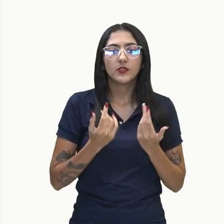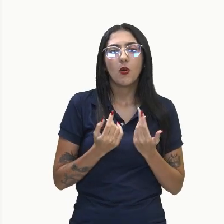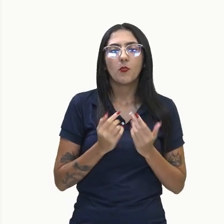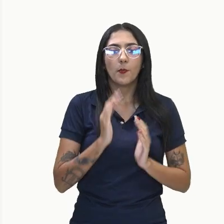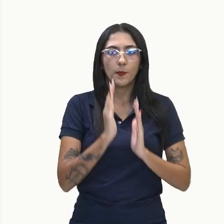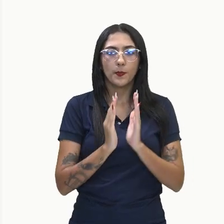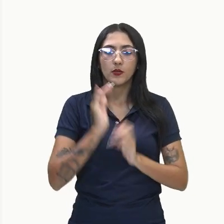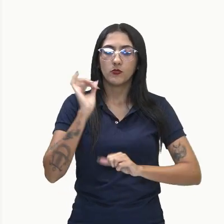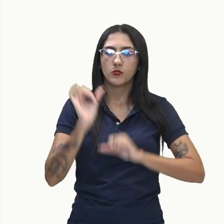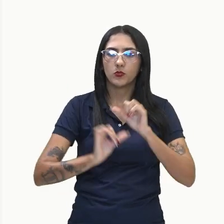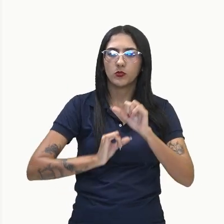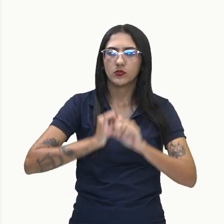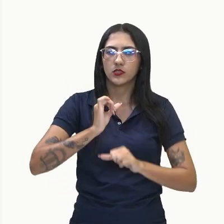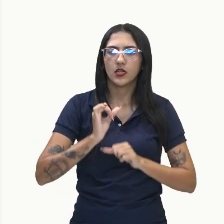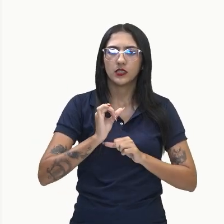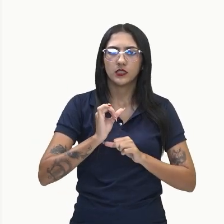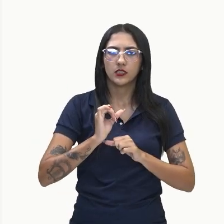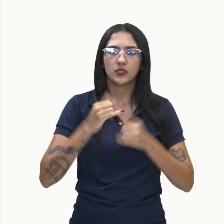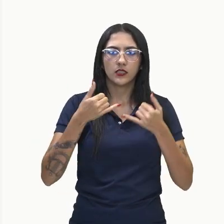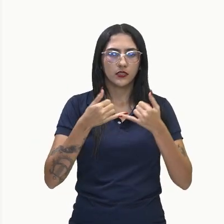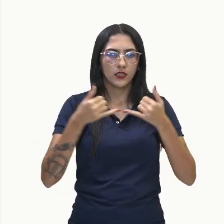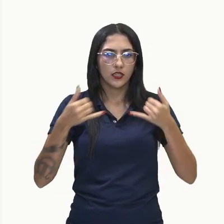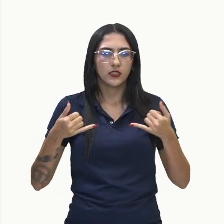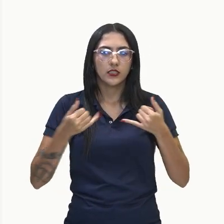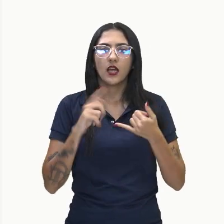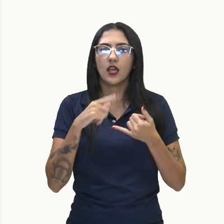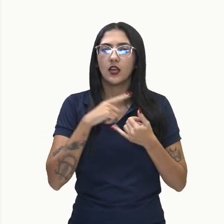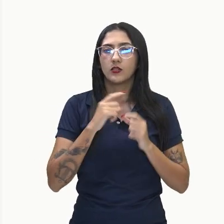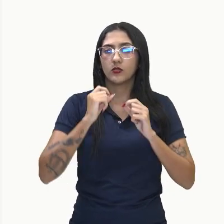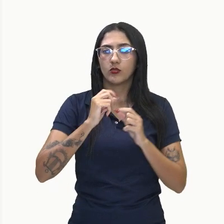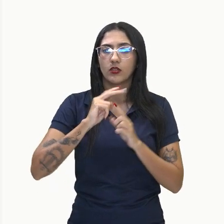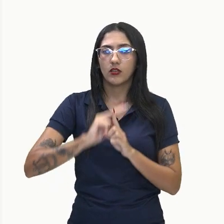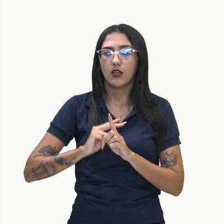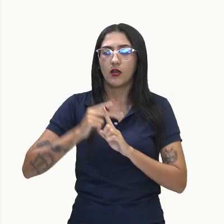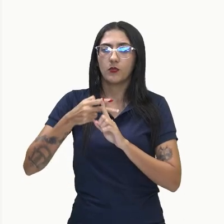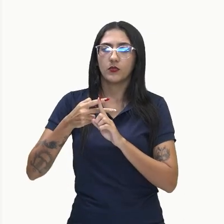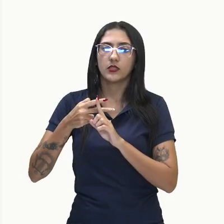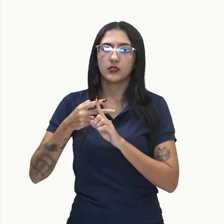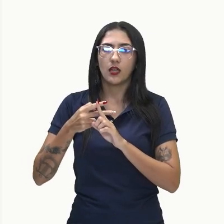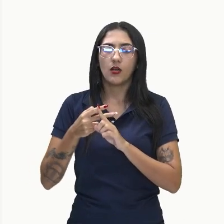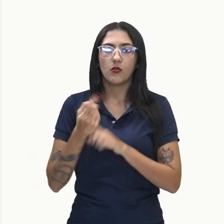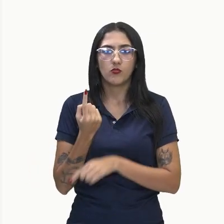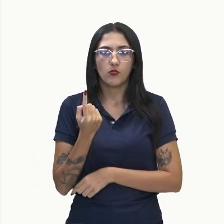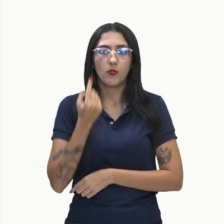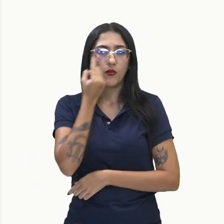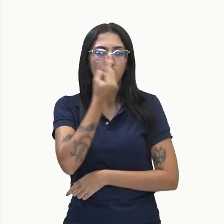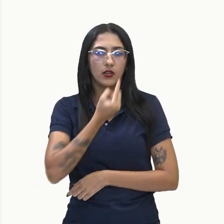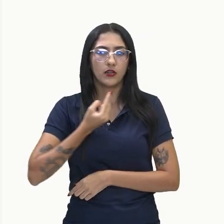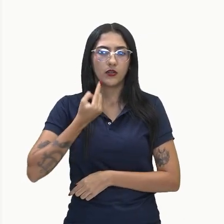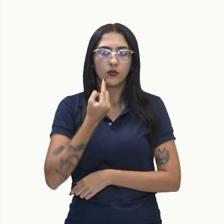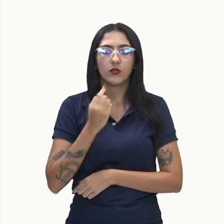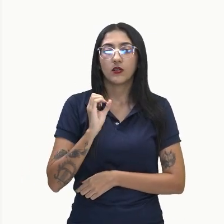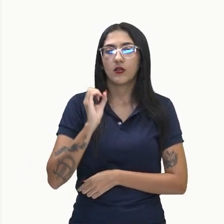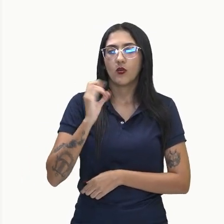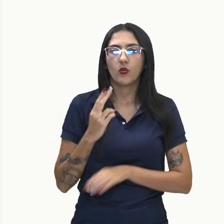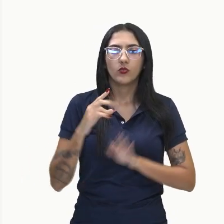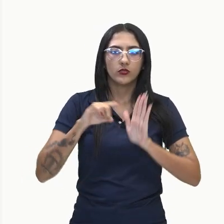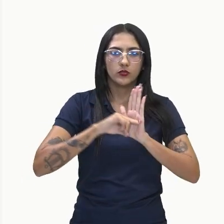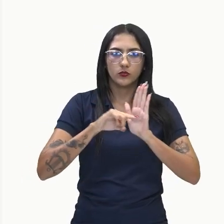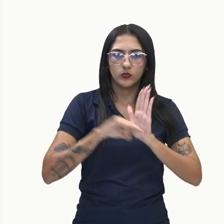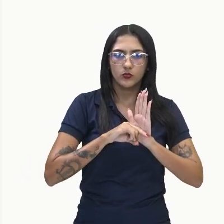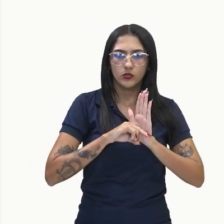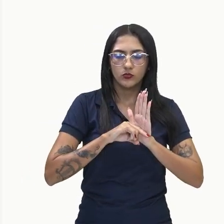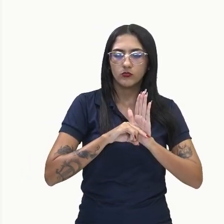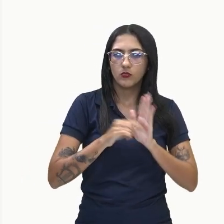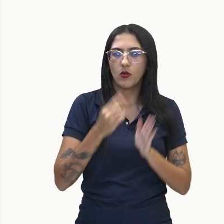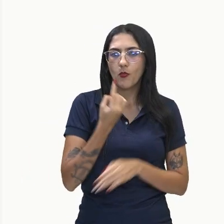mudança de uma faixa para outra, eu vou aumentando ou diminuindo 1 hora,